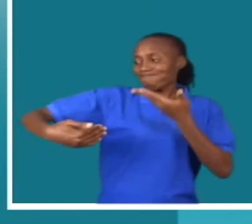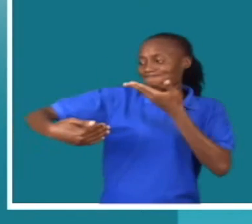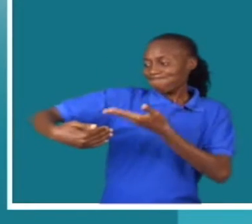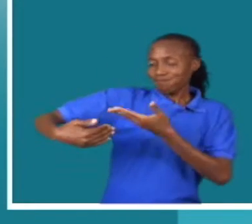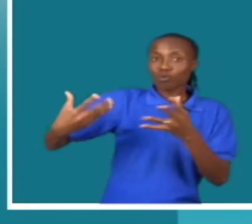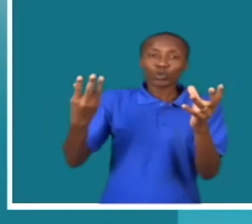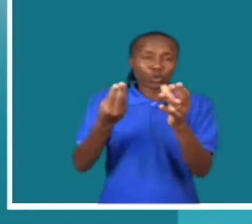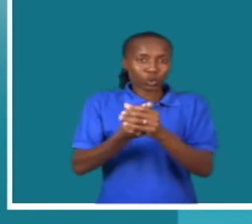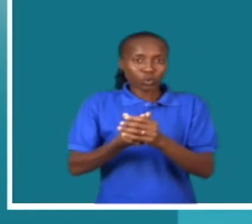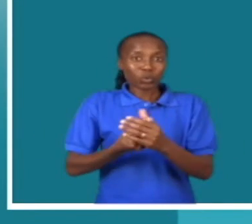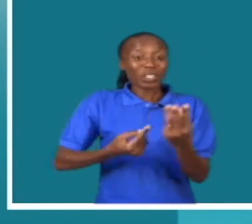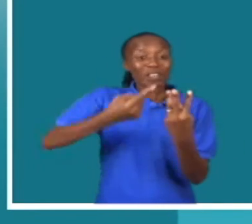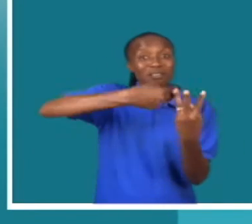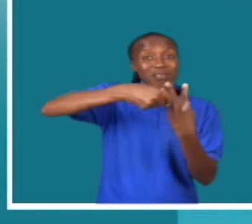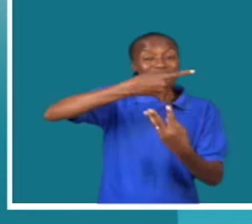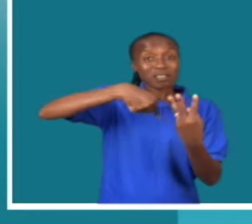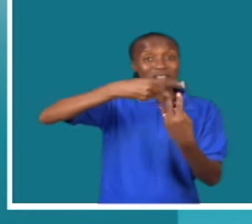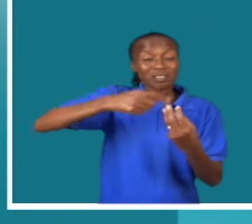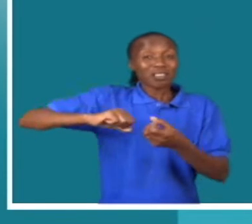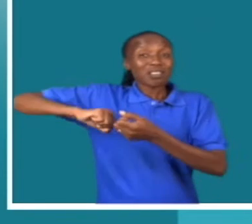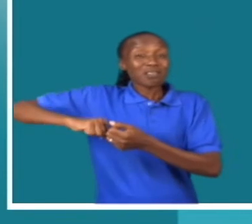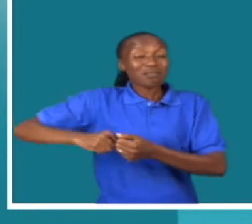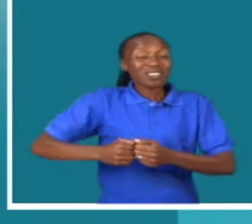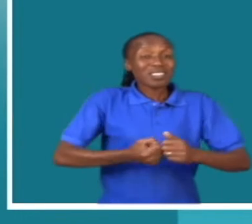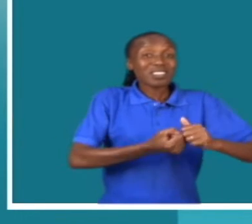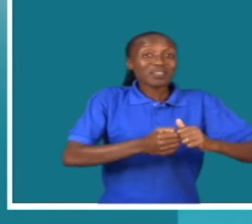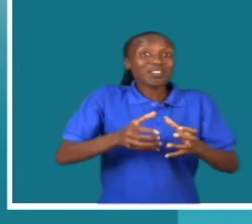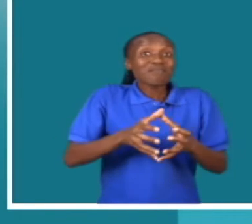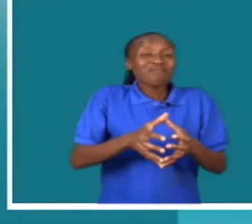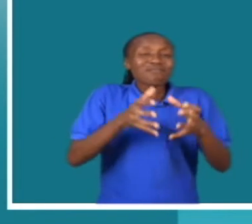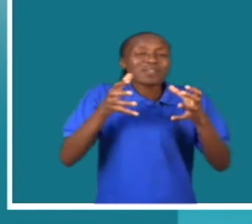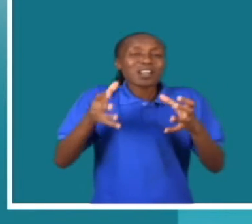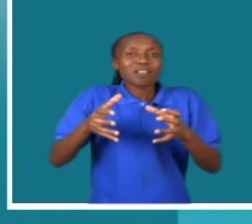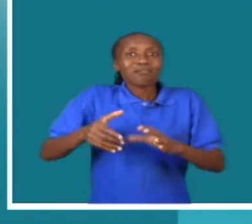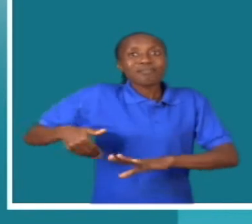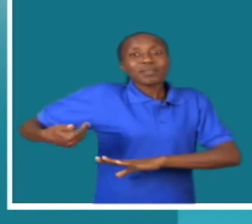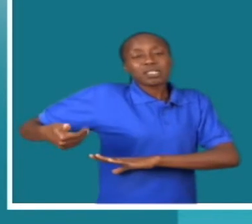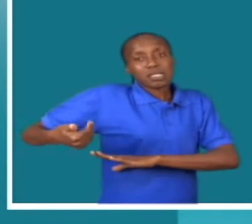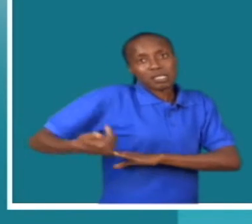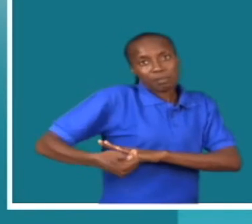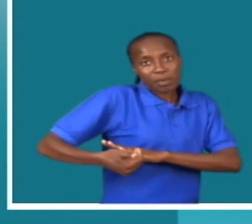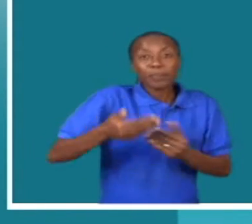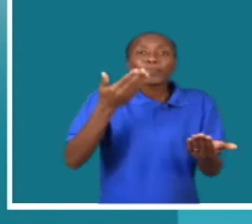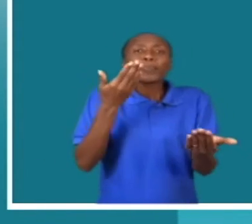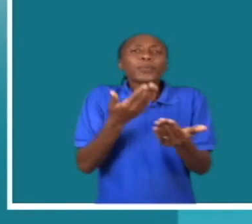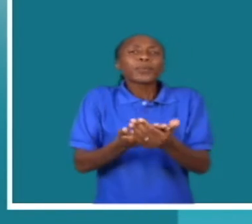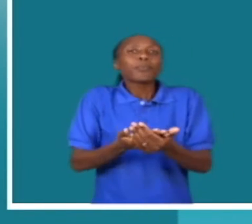São três grandes desafios esses que nós temos tido dia após dia.